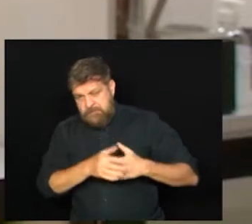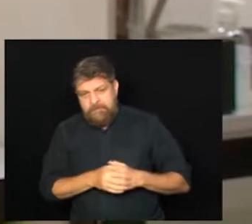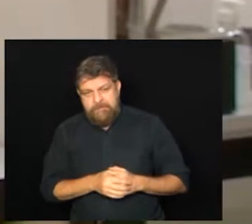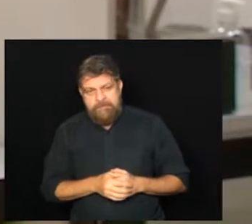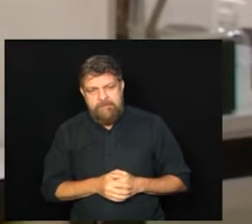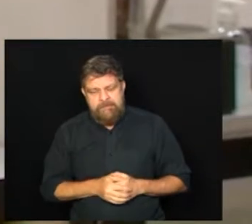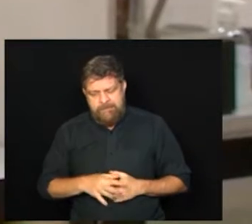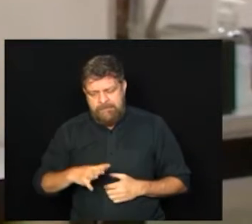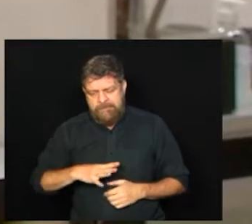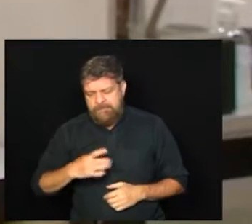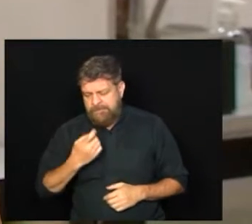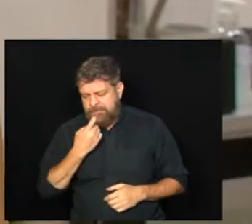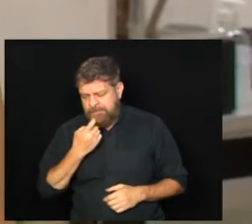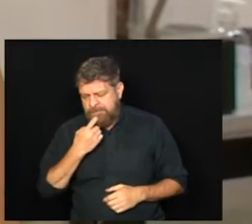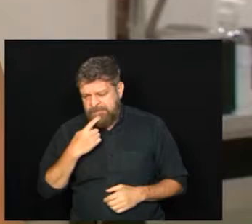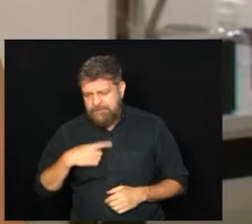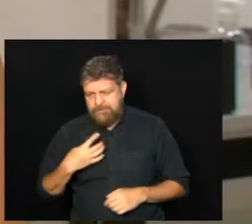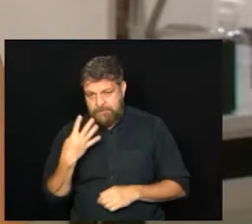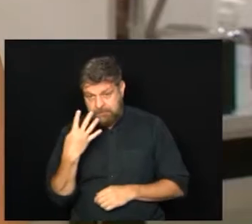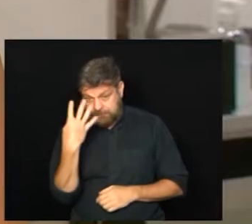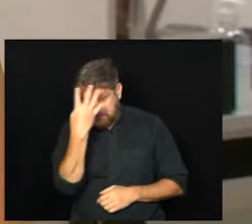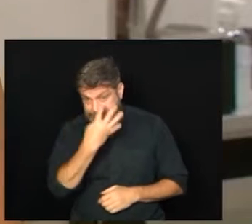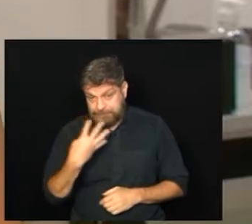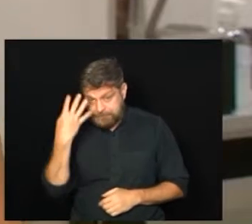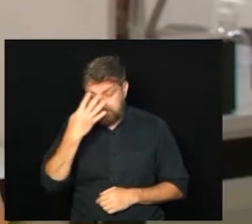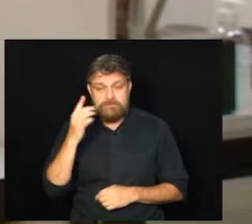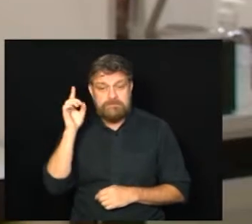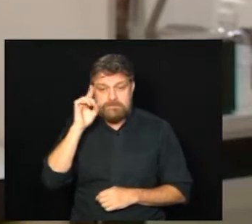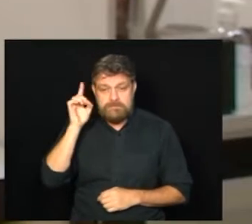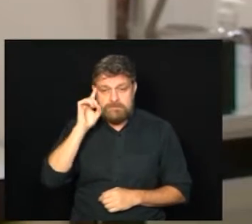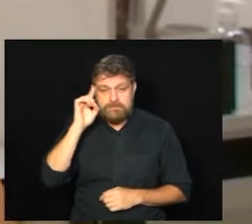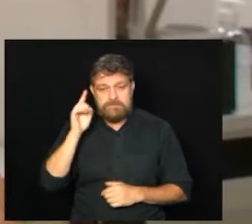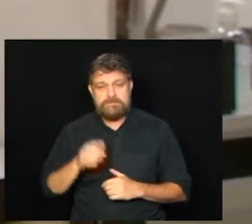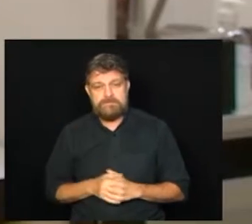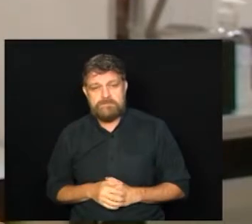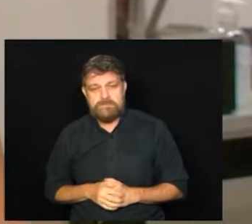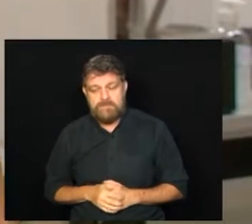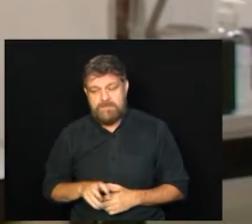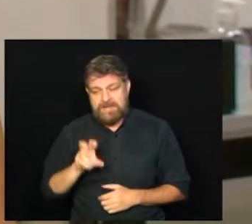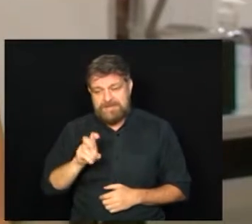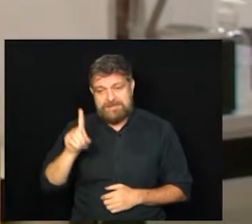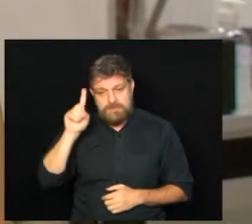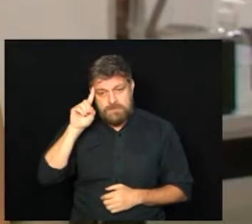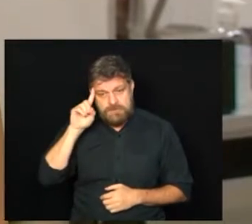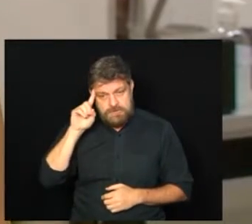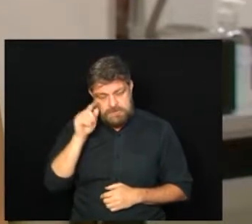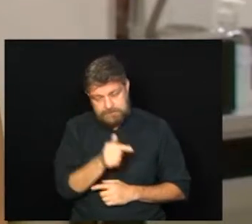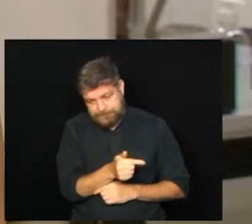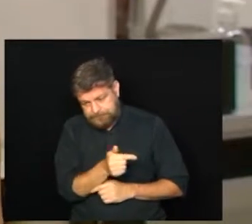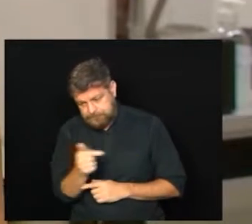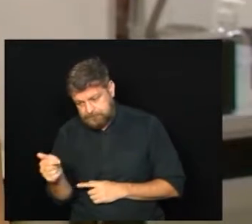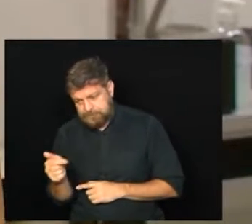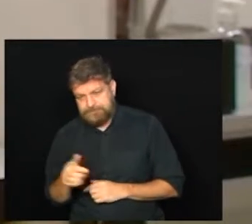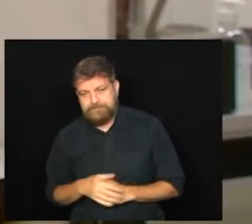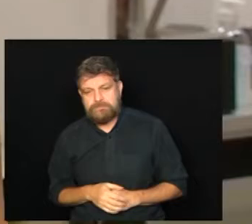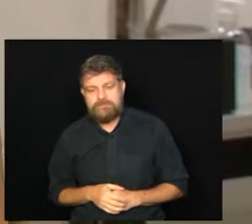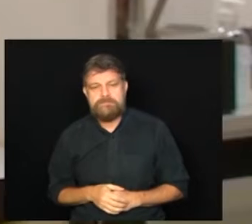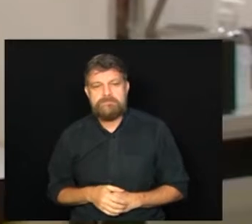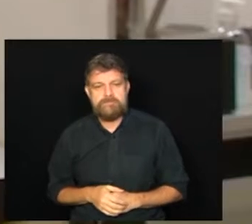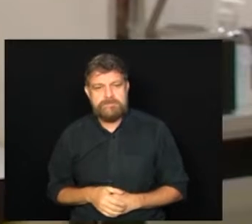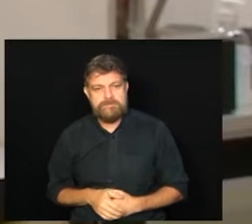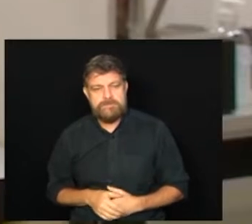no município de 4 horas diárias, 5 dias da semana. Ele